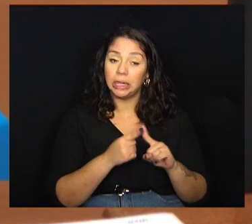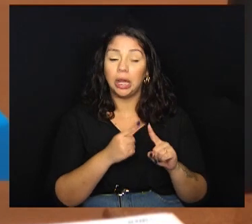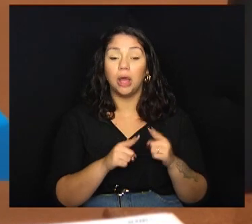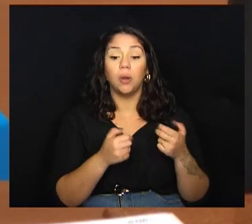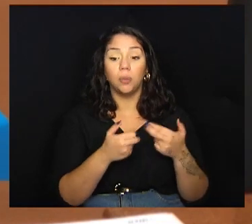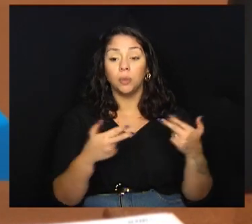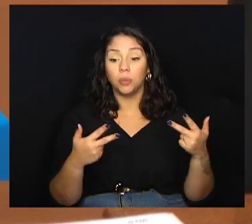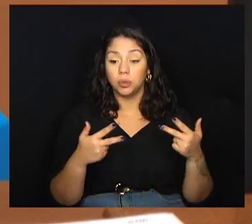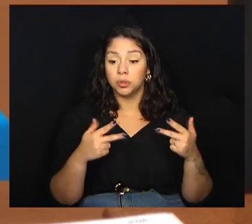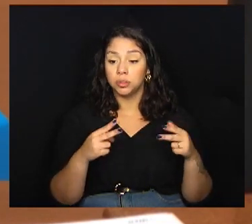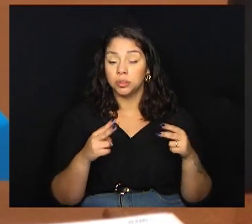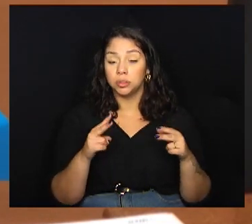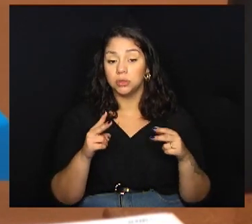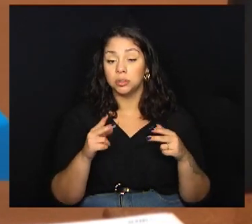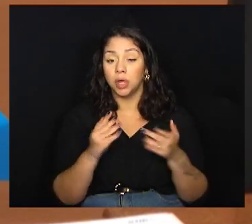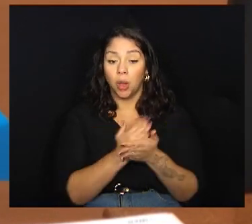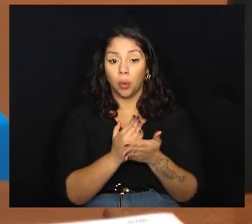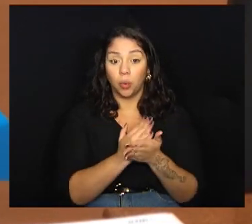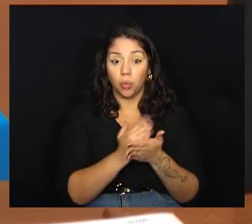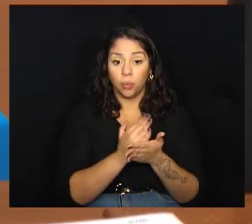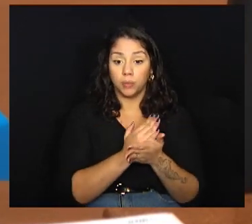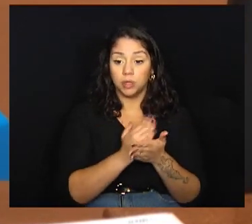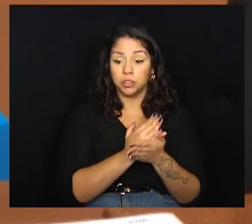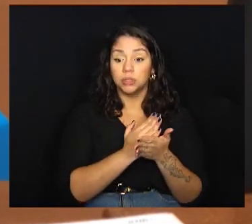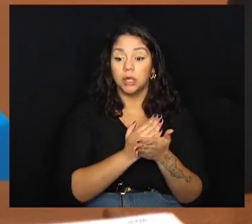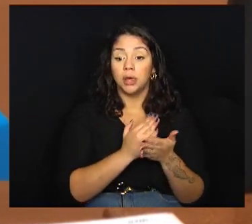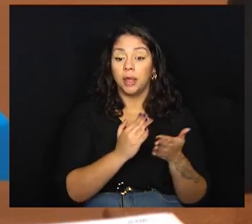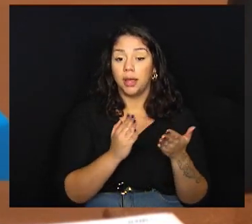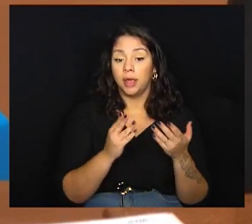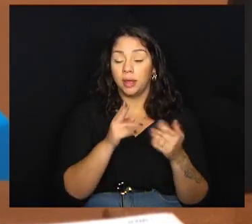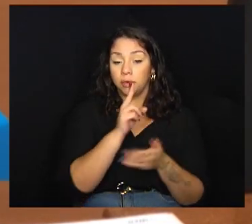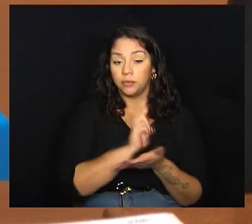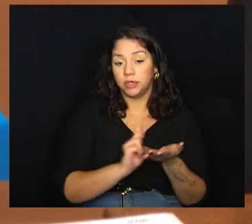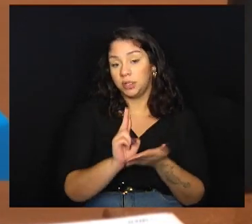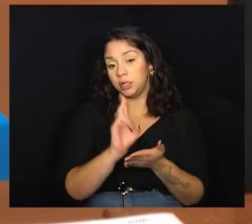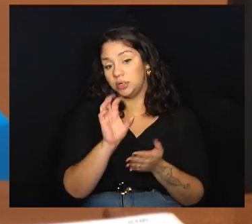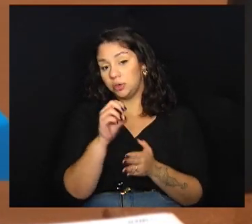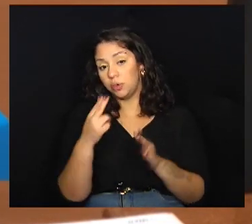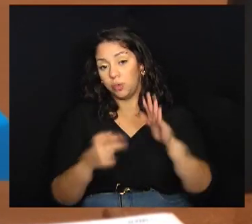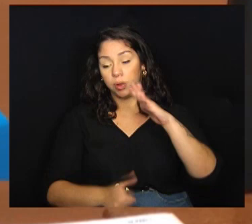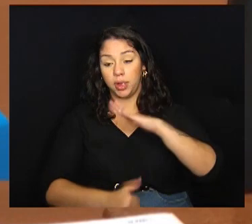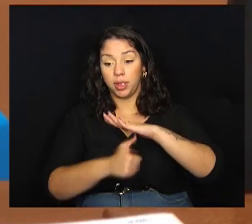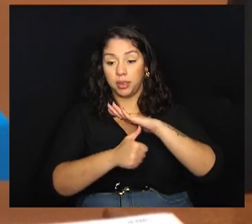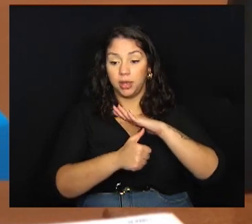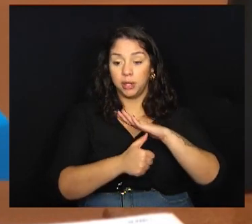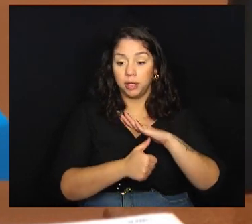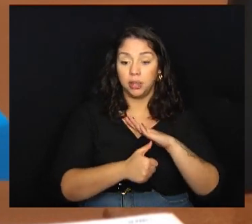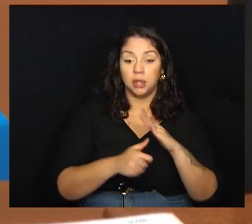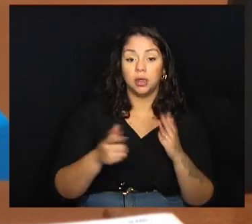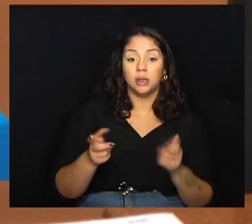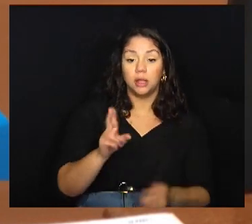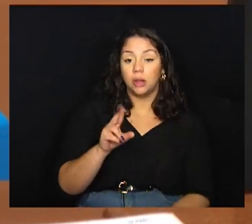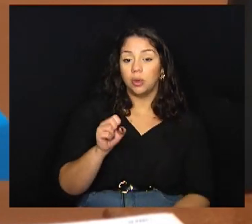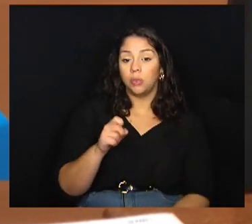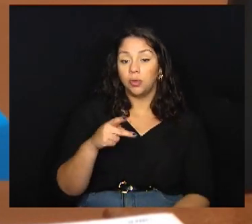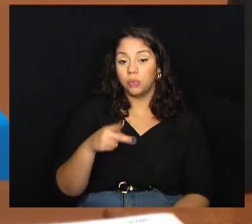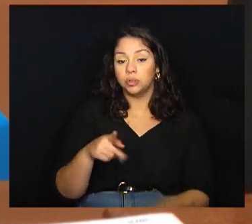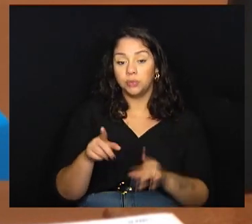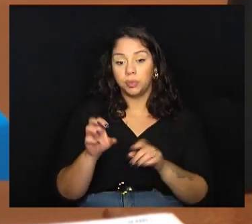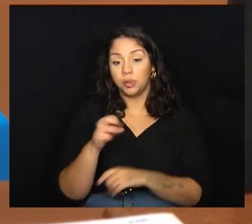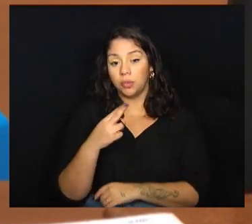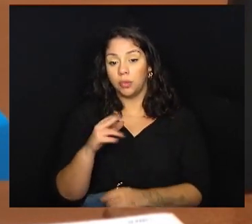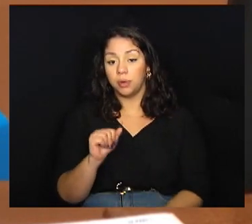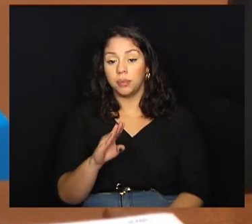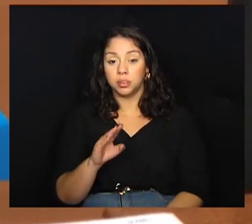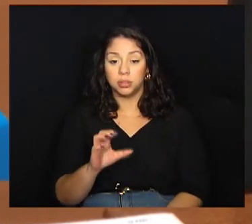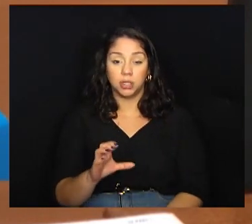a algumas universidades, reitorias, enfim, a Universidade Federal de São Paulo, ABC,